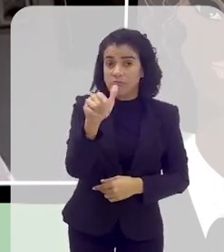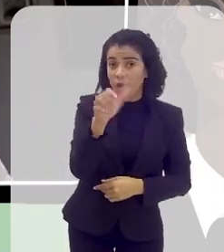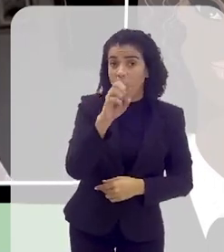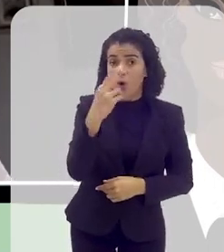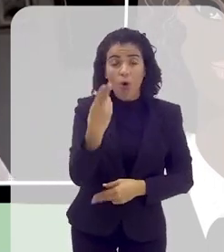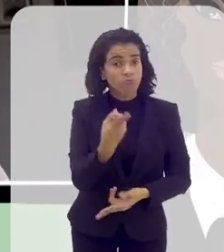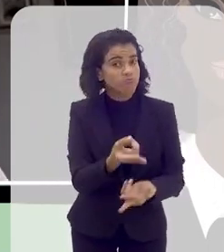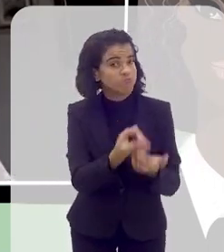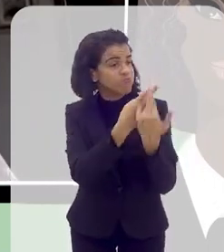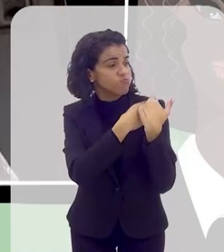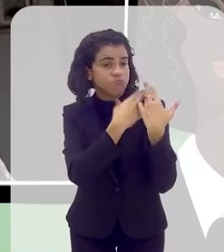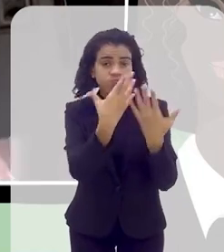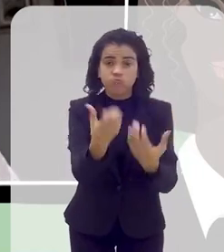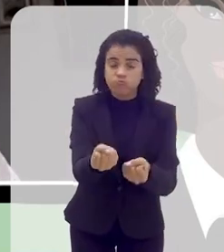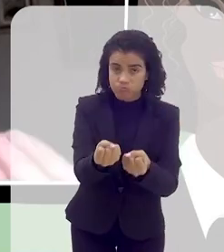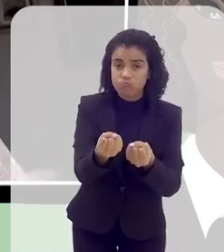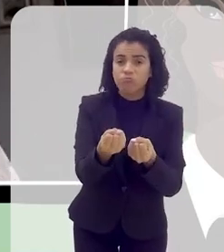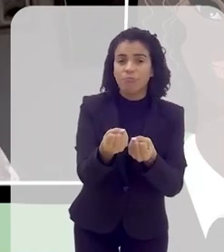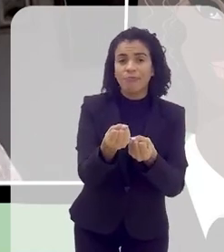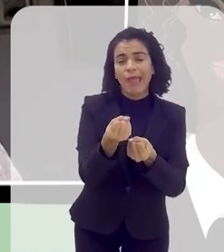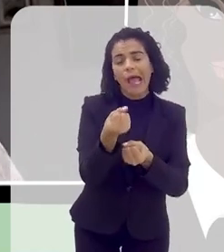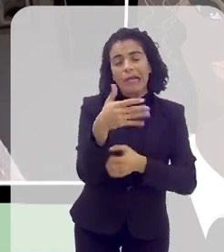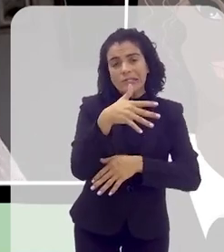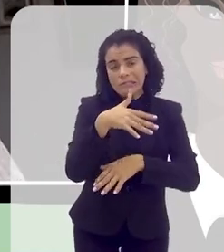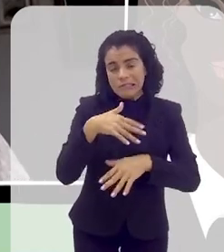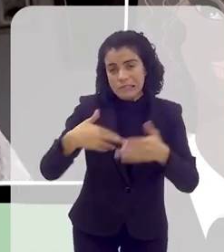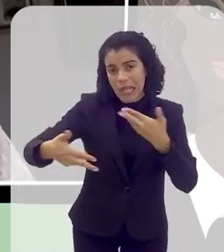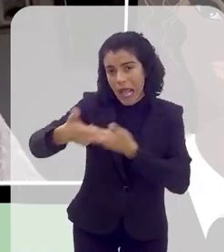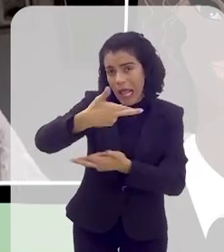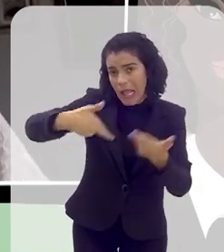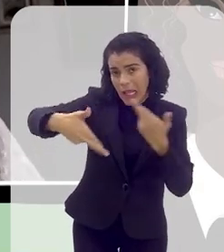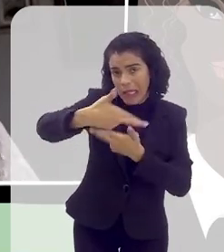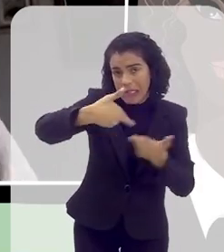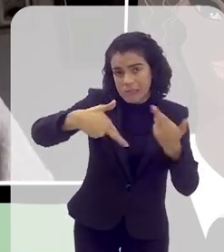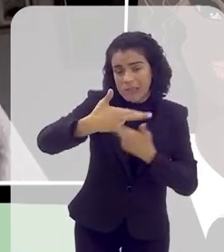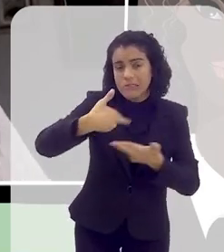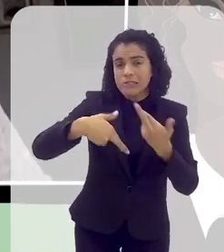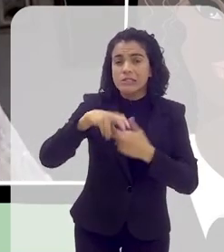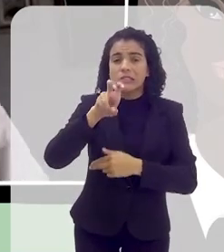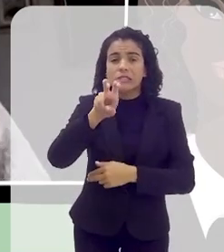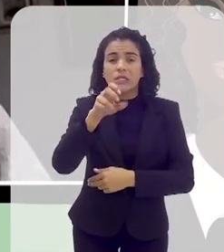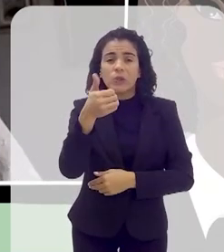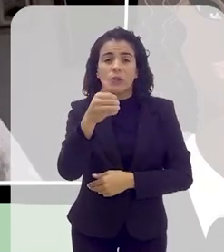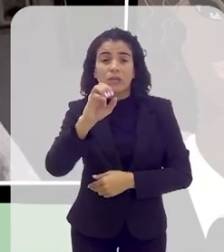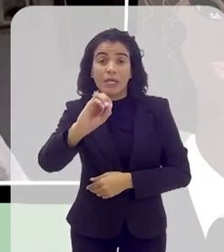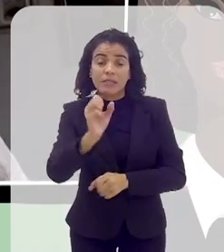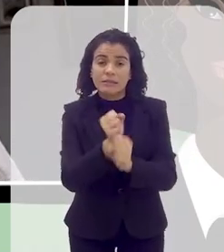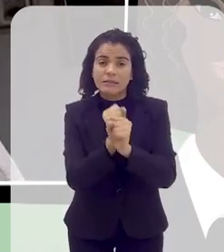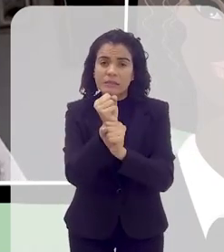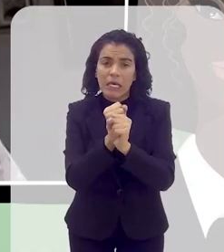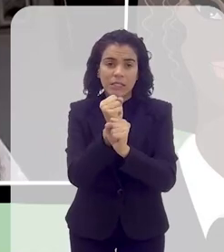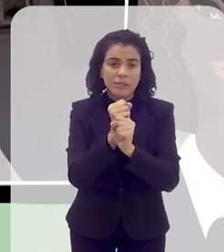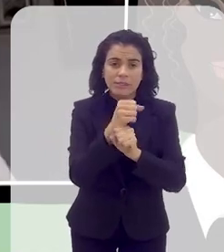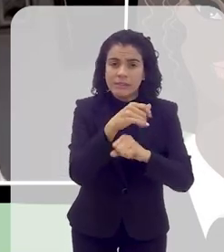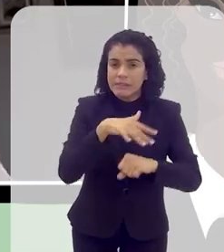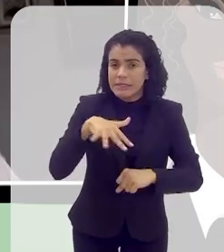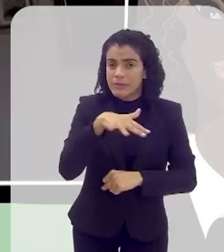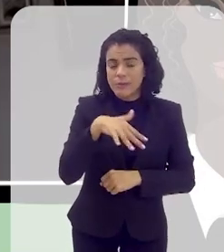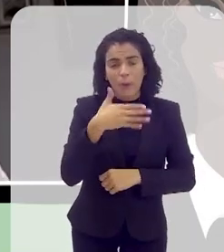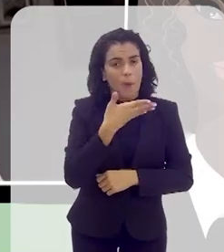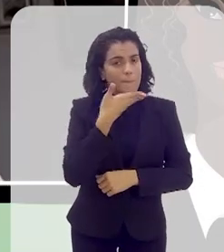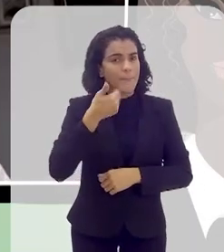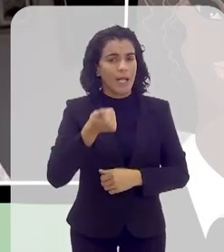assume esse controle, as relações, assim, por mais tempo que se dê, às vezes 5, 10 anos, e a coisa